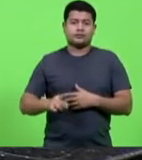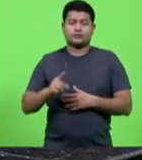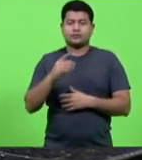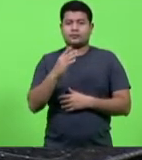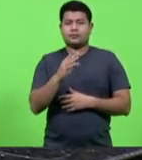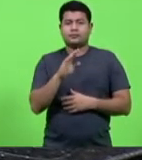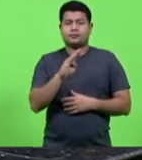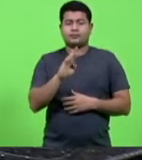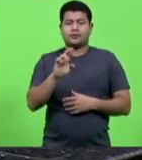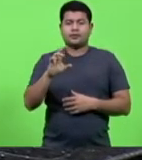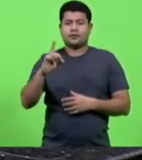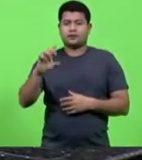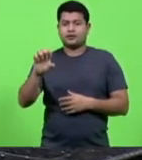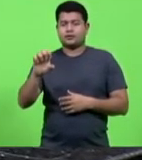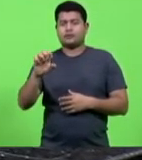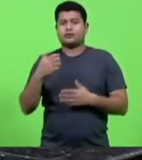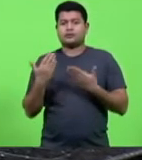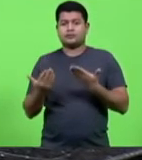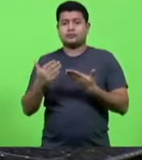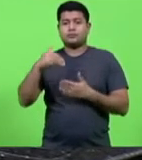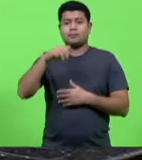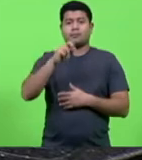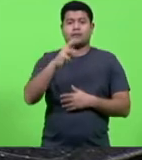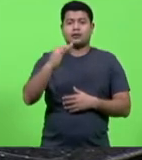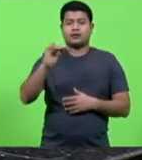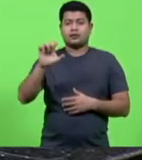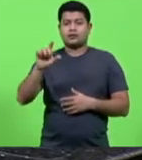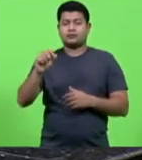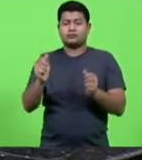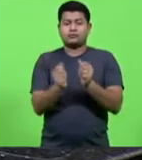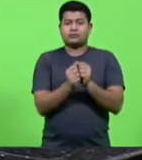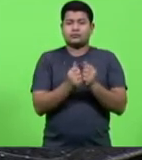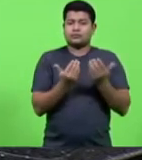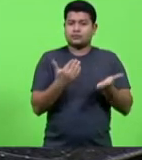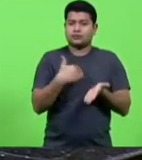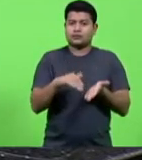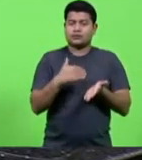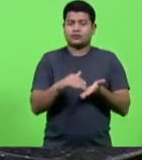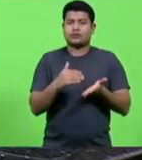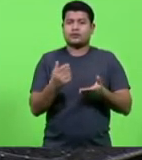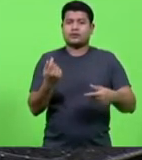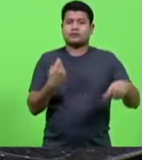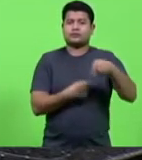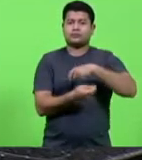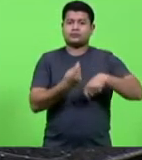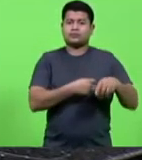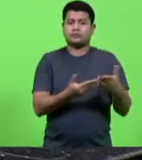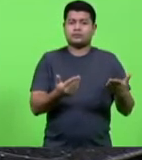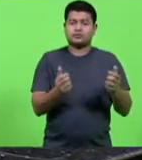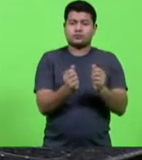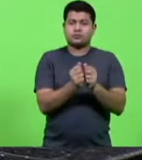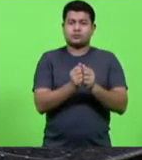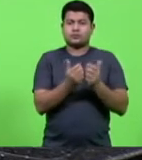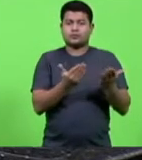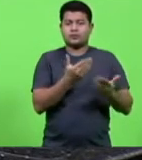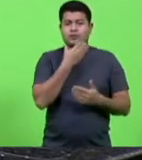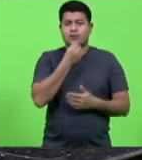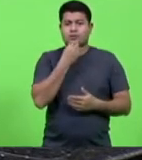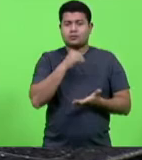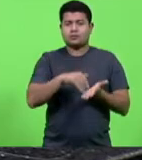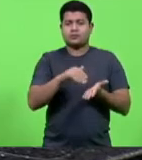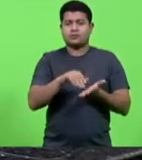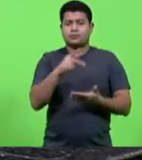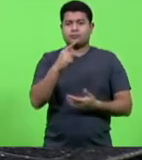em conjunto, junto com a Secretaria da Fazenda, na pessoa do secretário Paulo Eli, buscamos o mais rápido possível que a gente